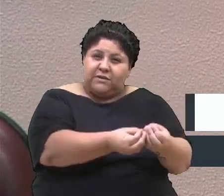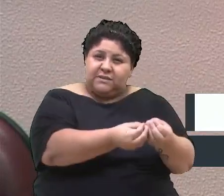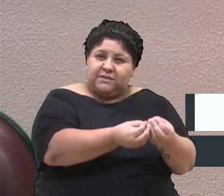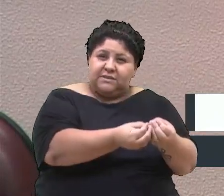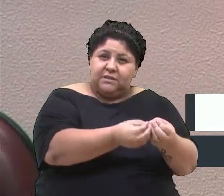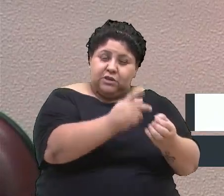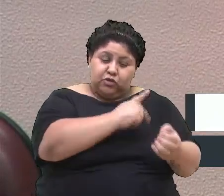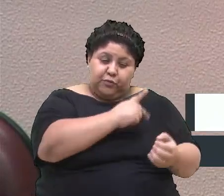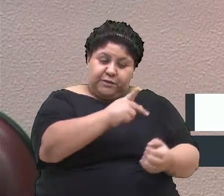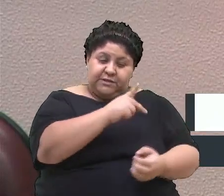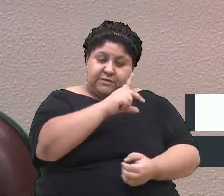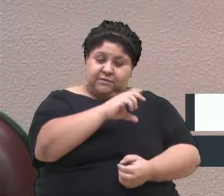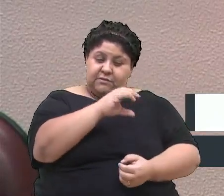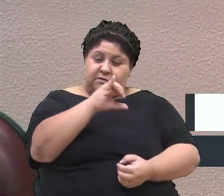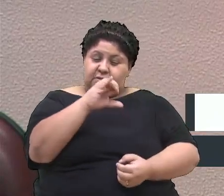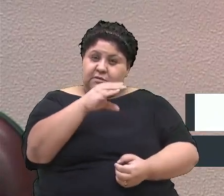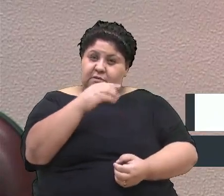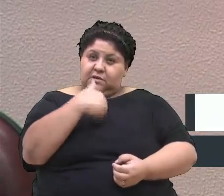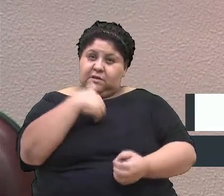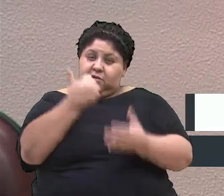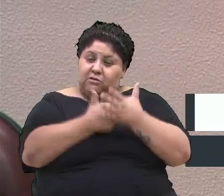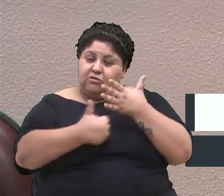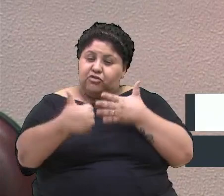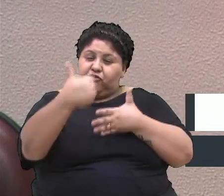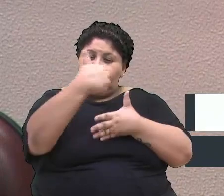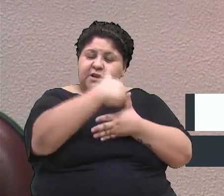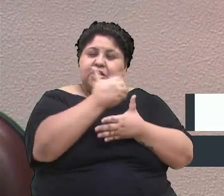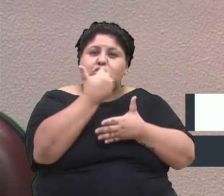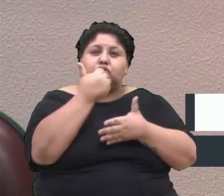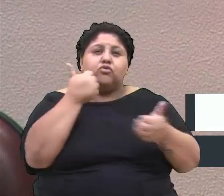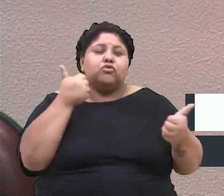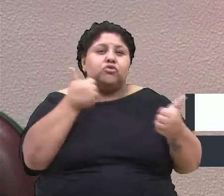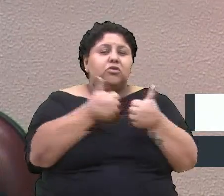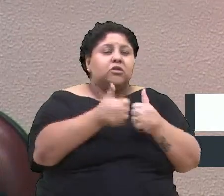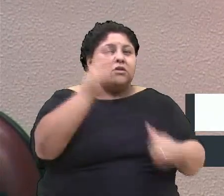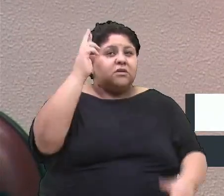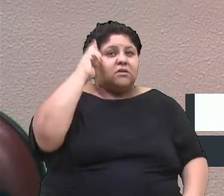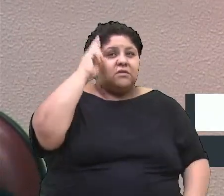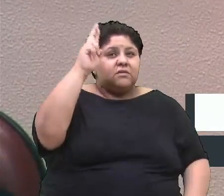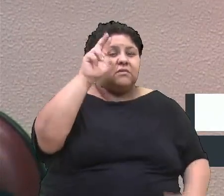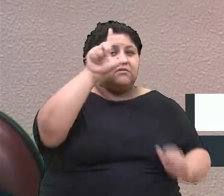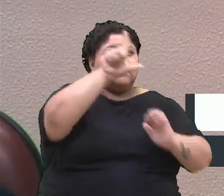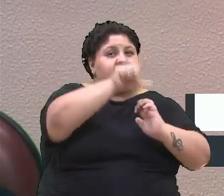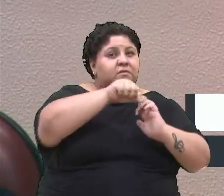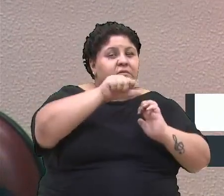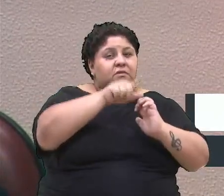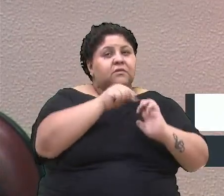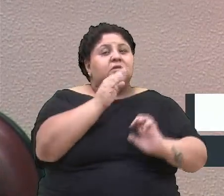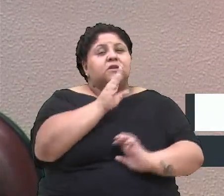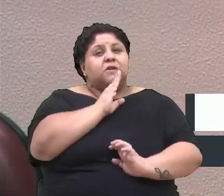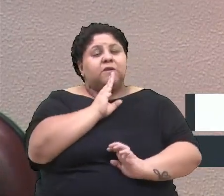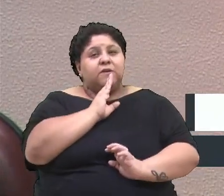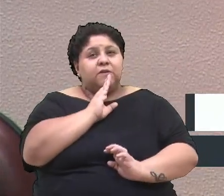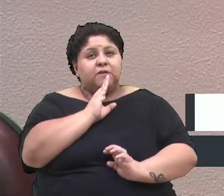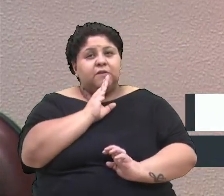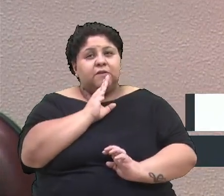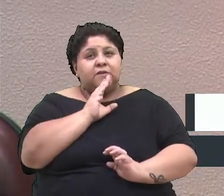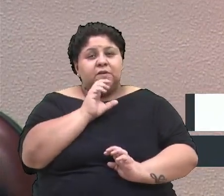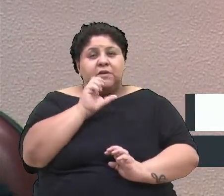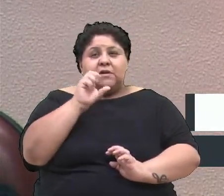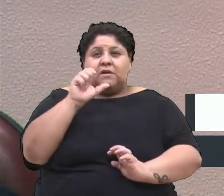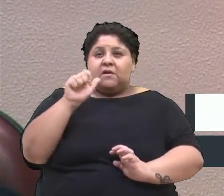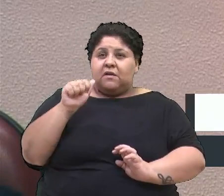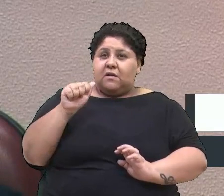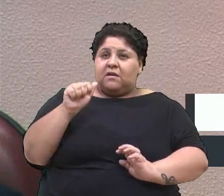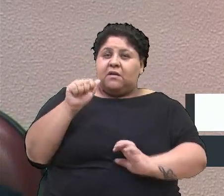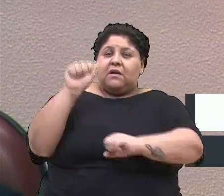tive o privilégio de jantar na mesa, estava o diretor, empresário conhecido, diretor